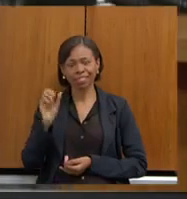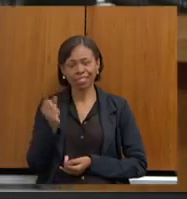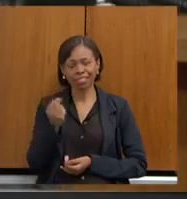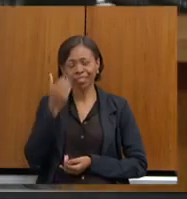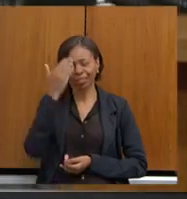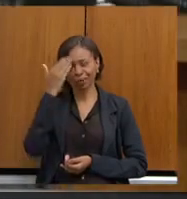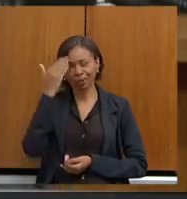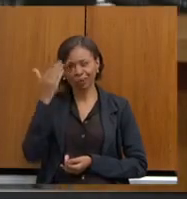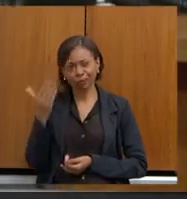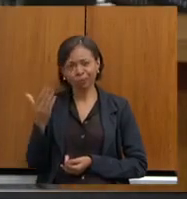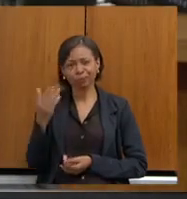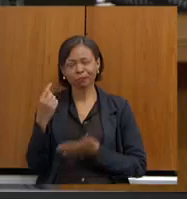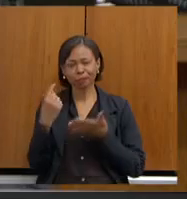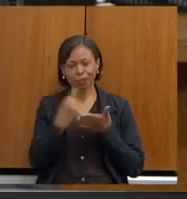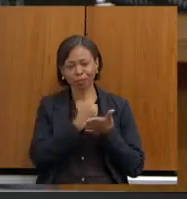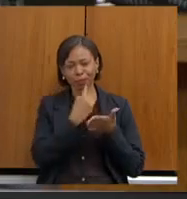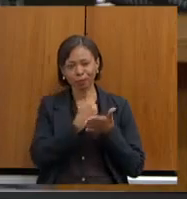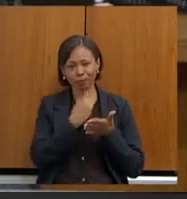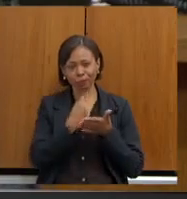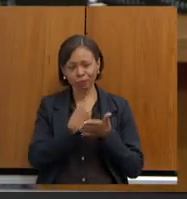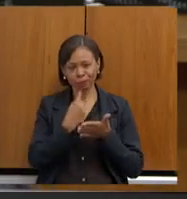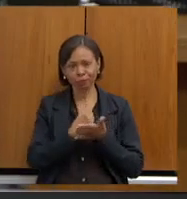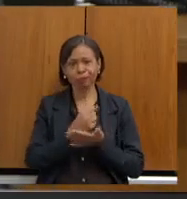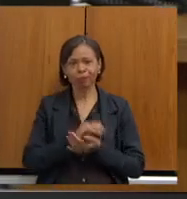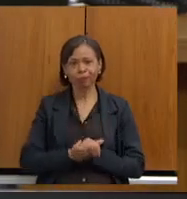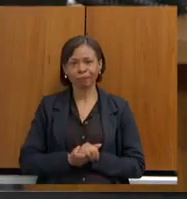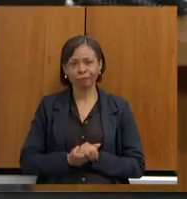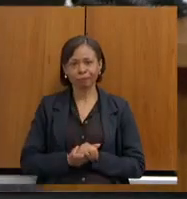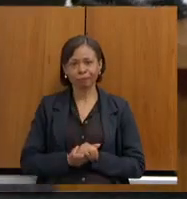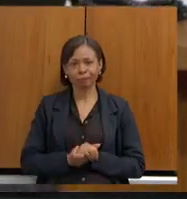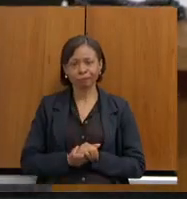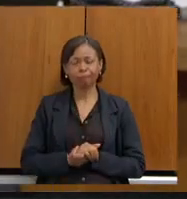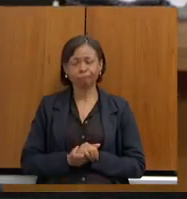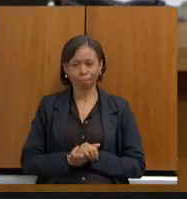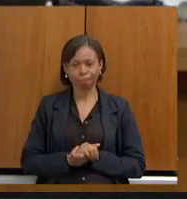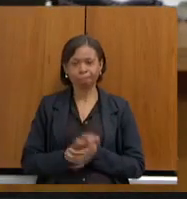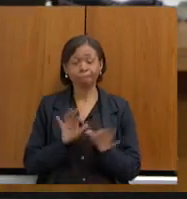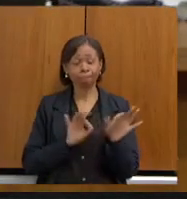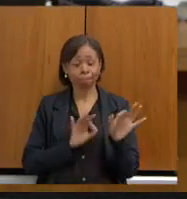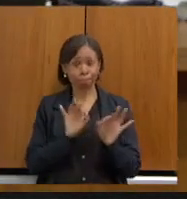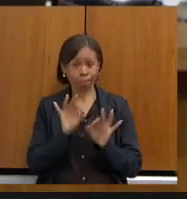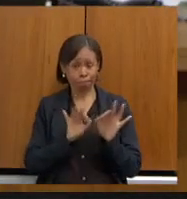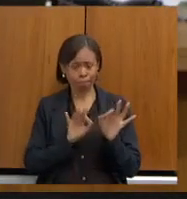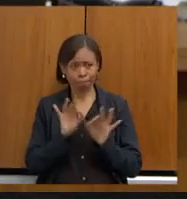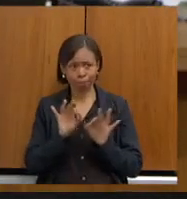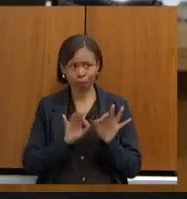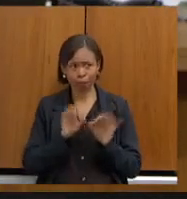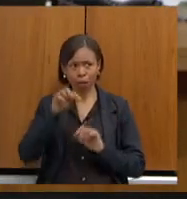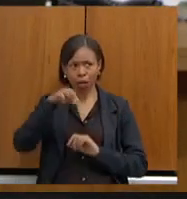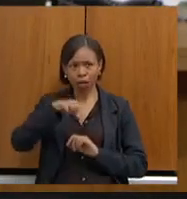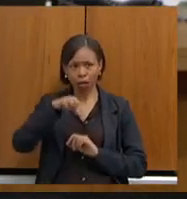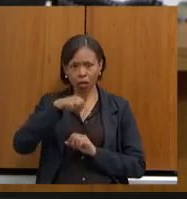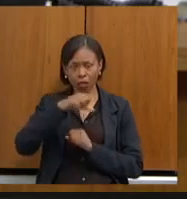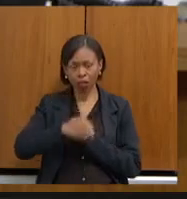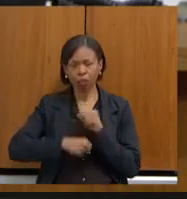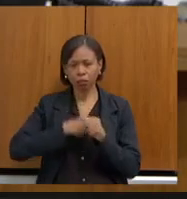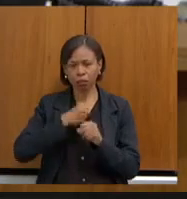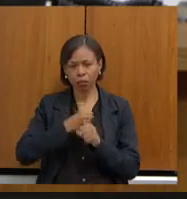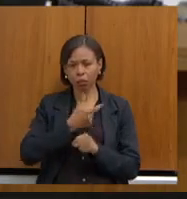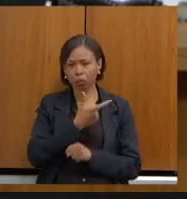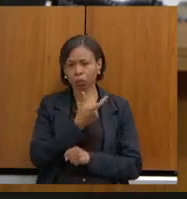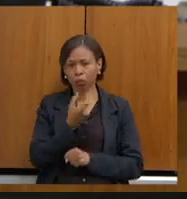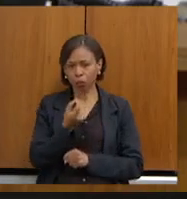perguntas formuladas é o planejamento é para esse ano é